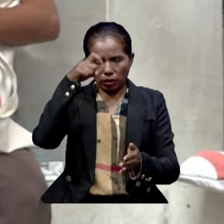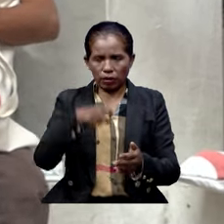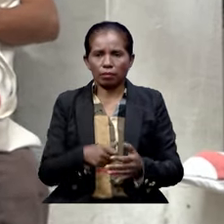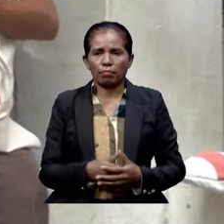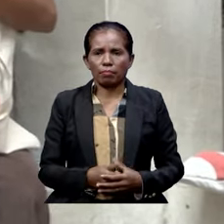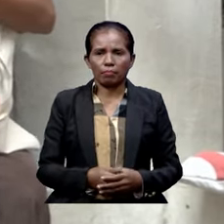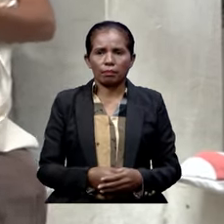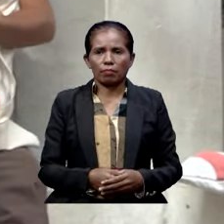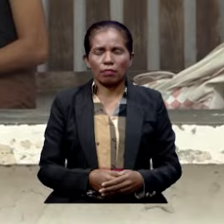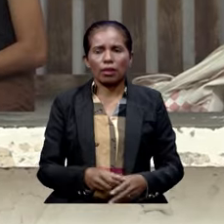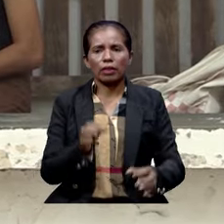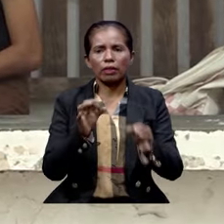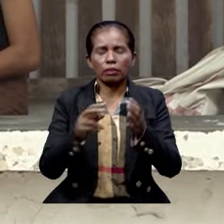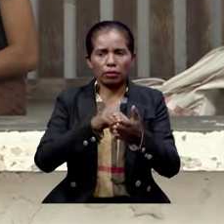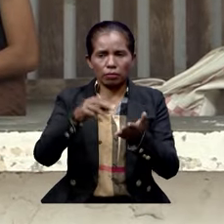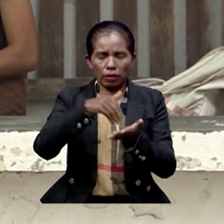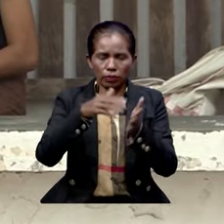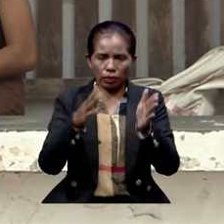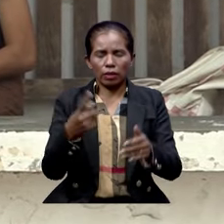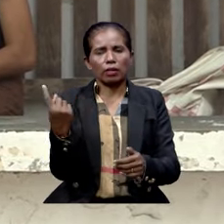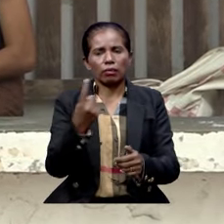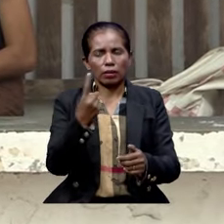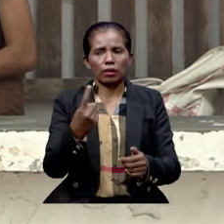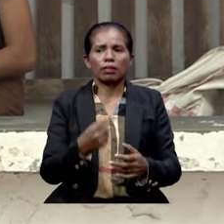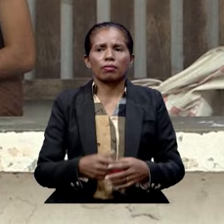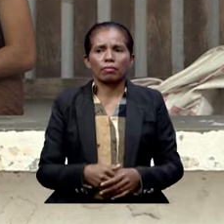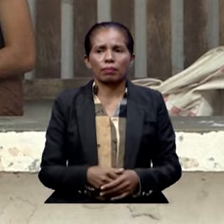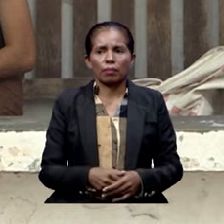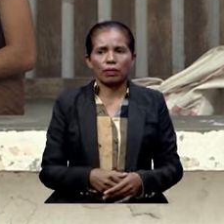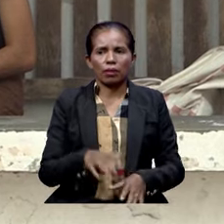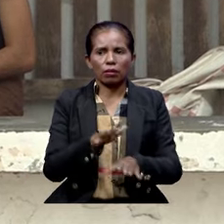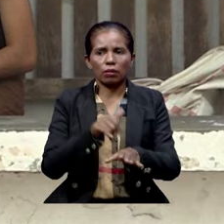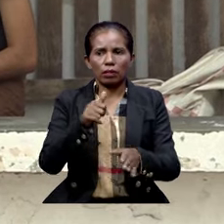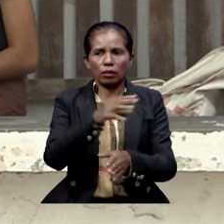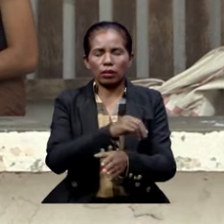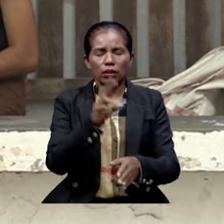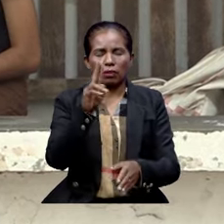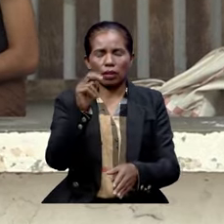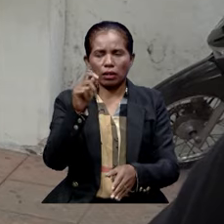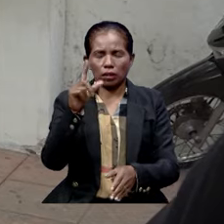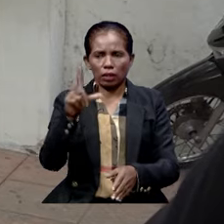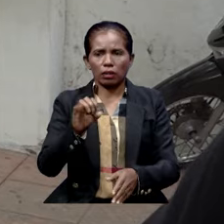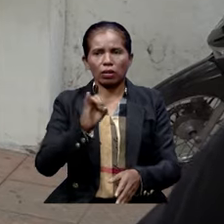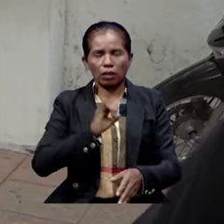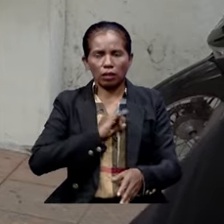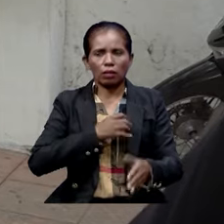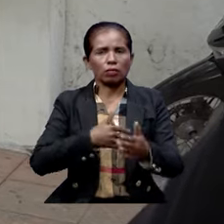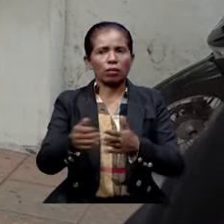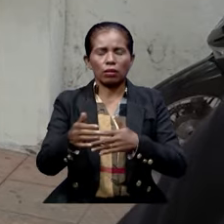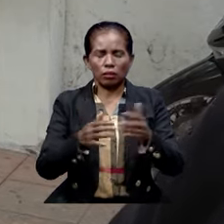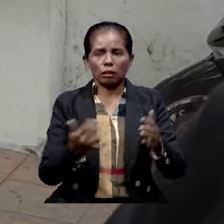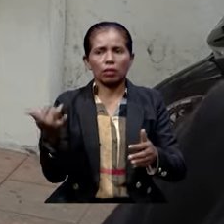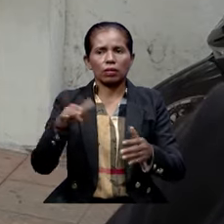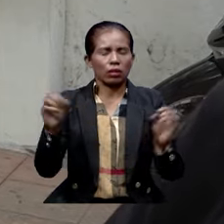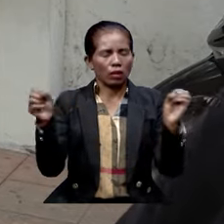nem se o número de estudantes não é nem big, nem afeta a qualidade e o ente. Havo da la ruma ser